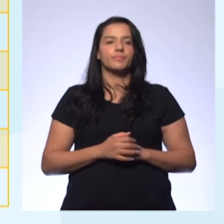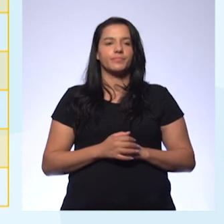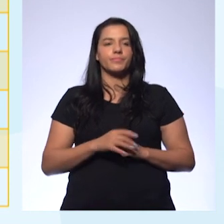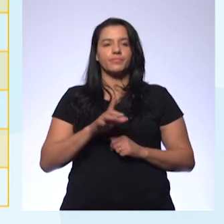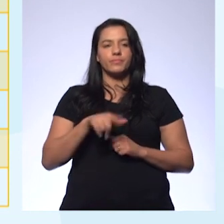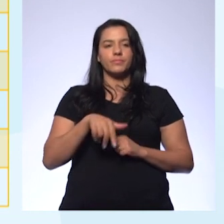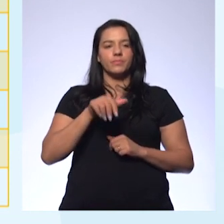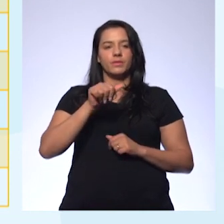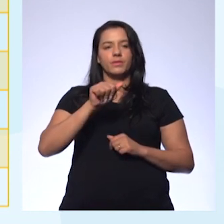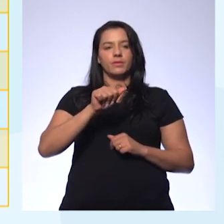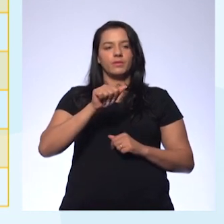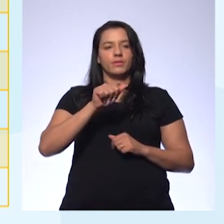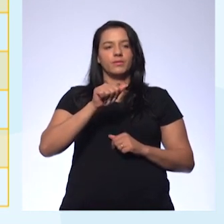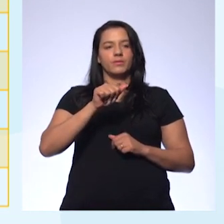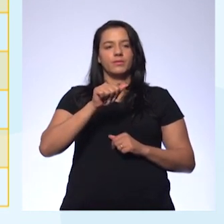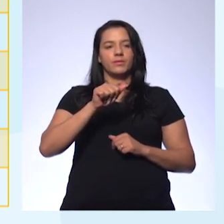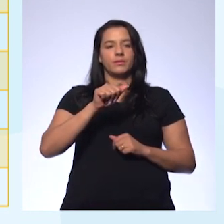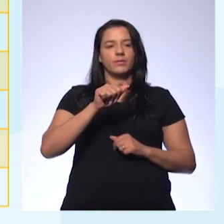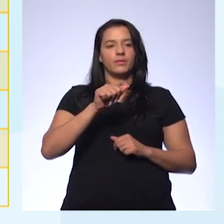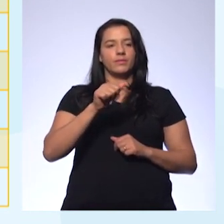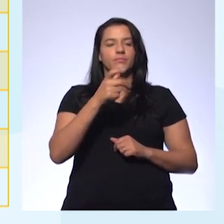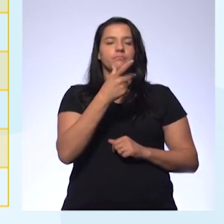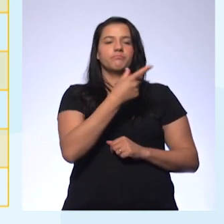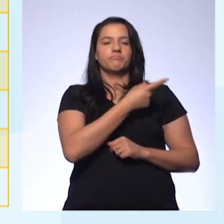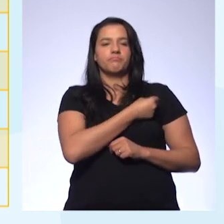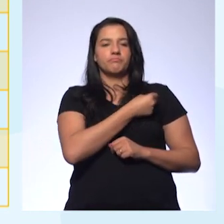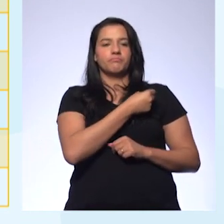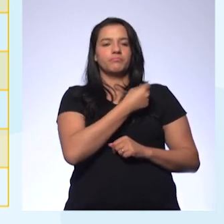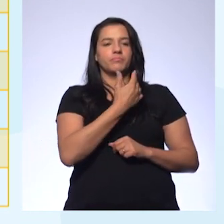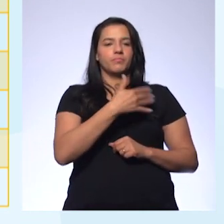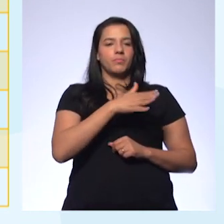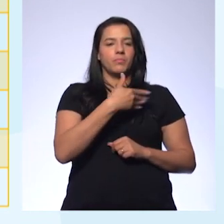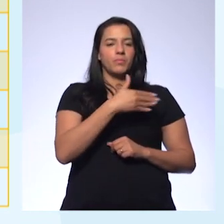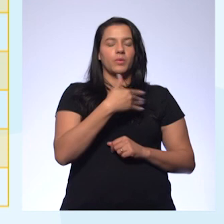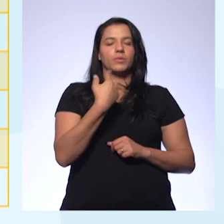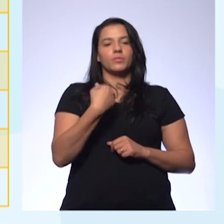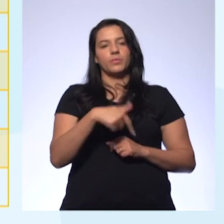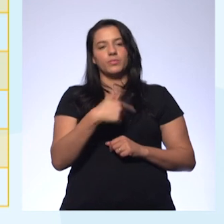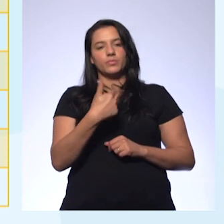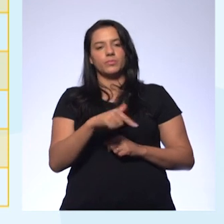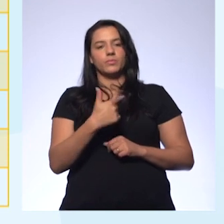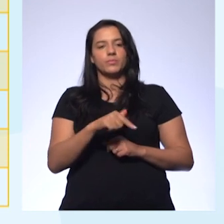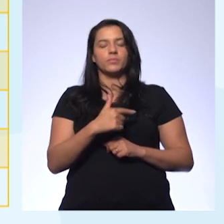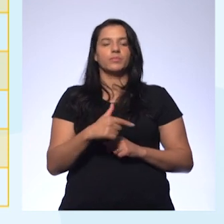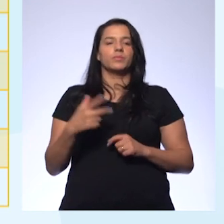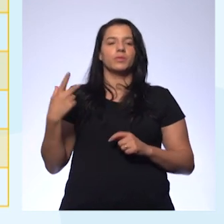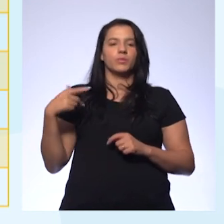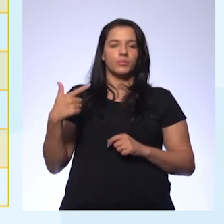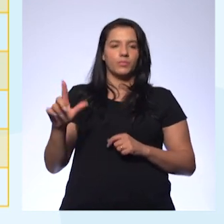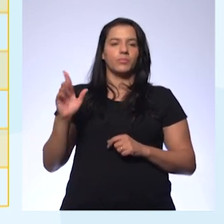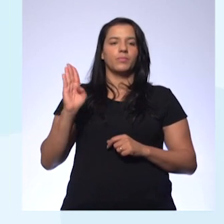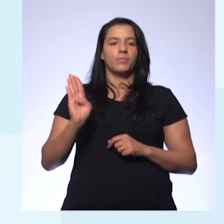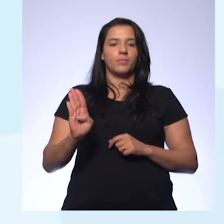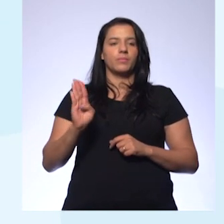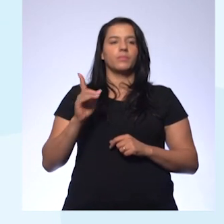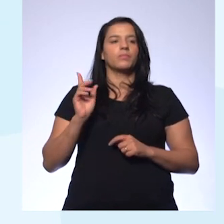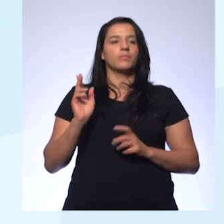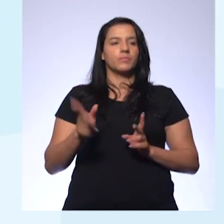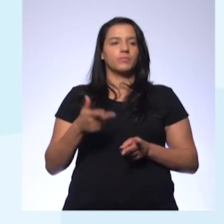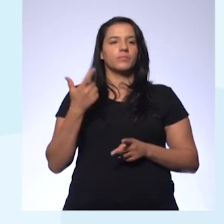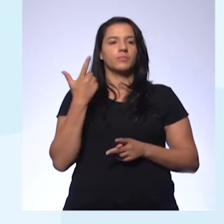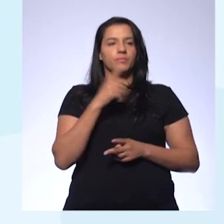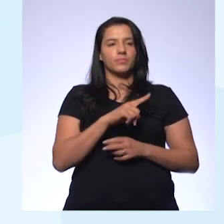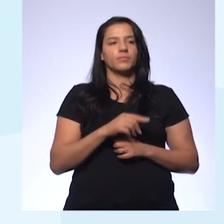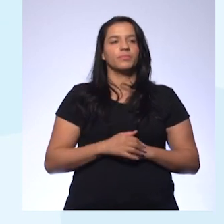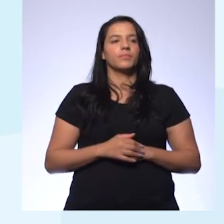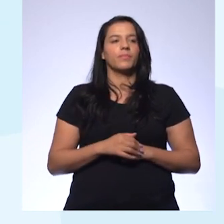como anestésico em pequenas quantidades. O B já funciona como anestésico em pequenas quantidades. Aí ele